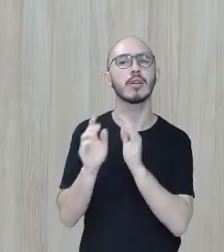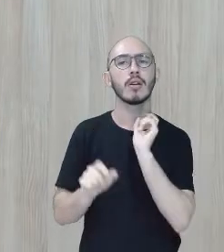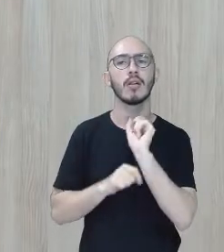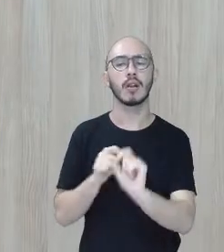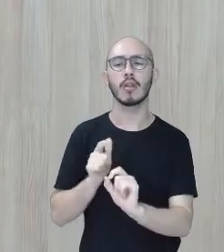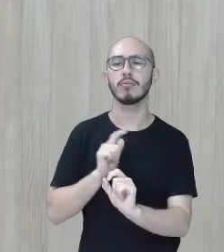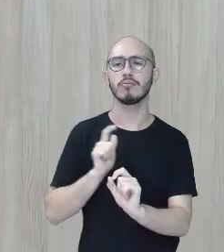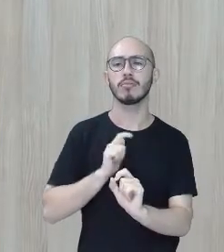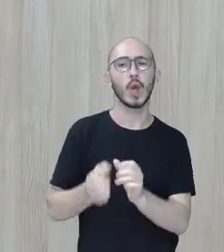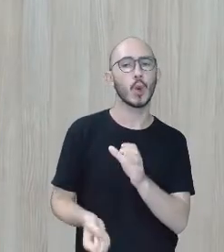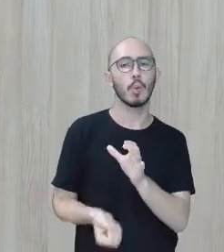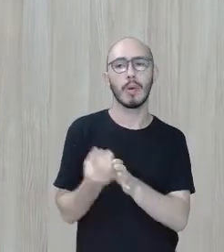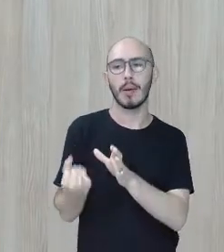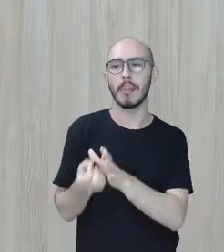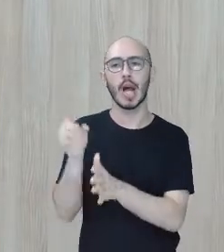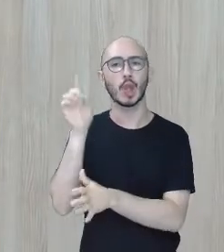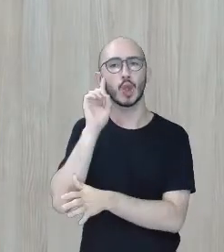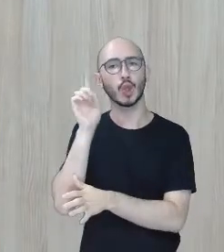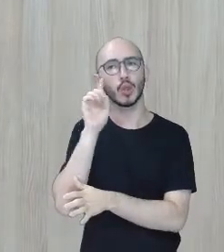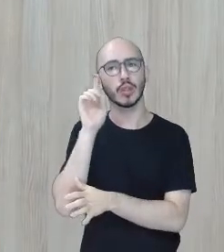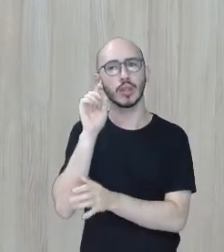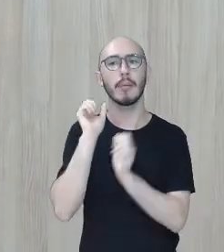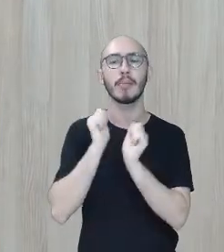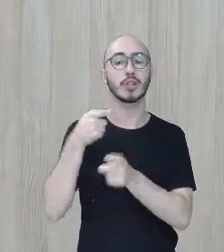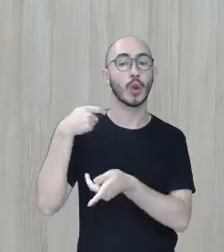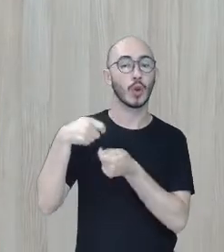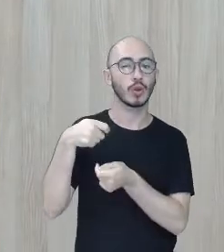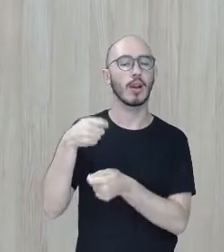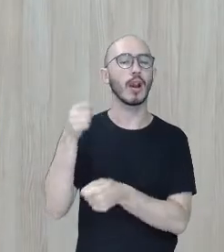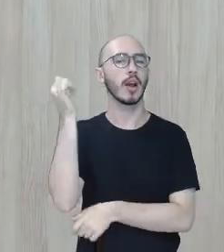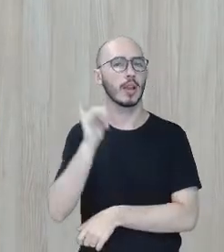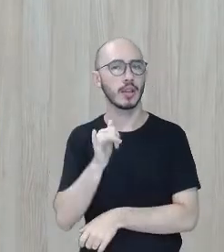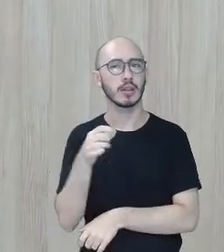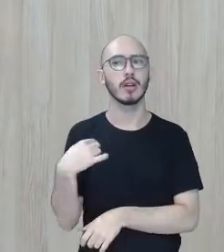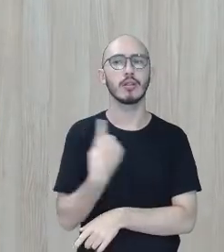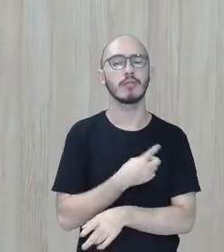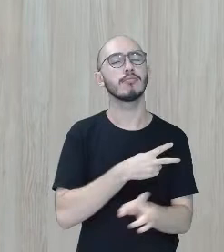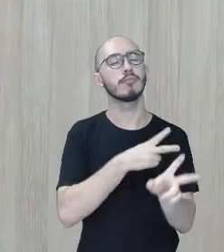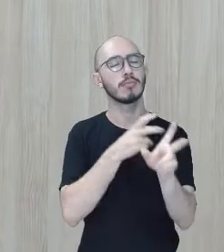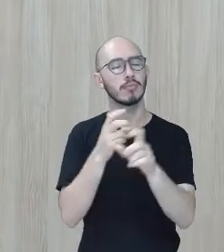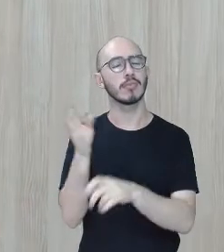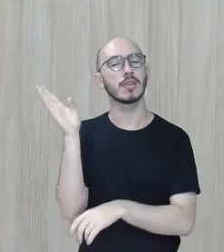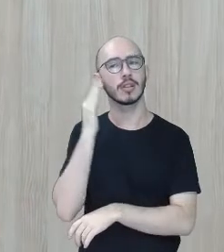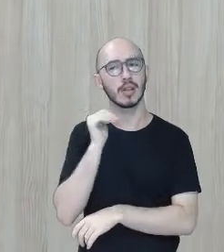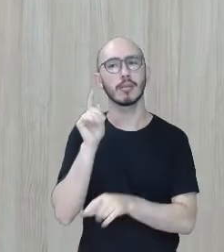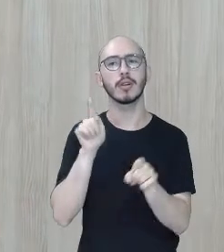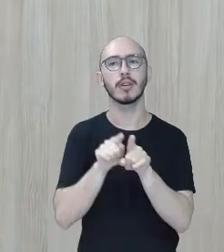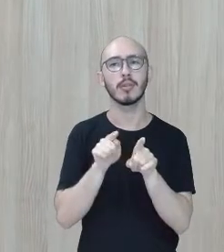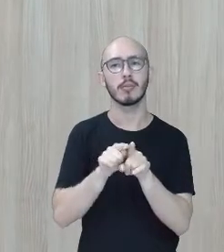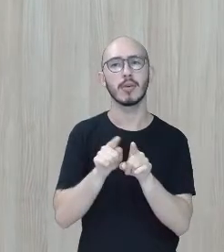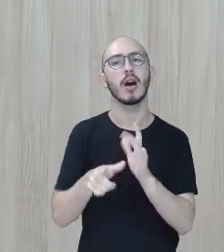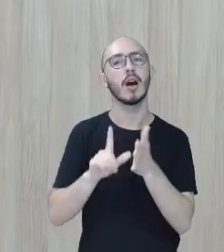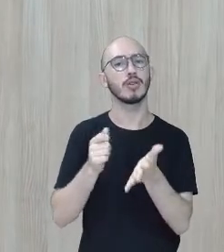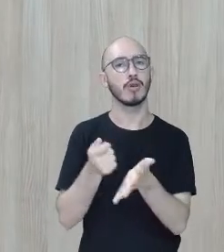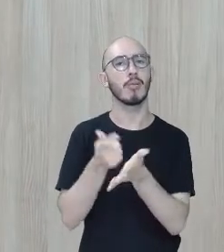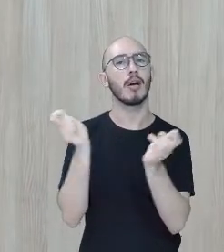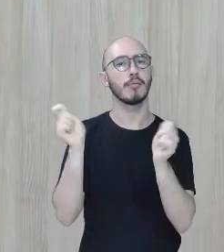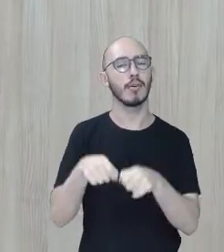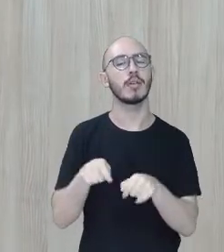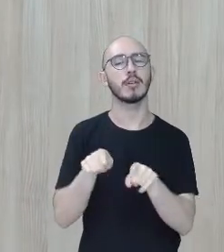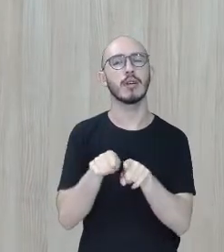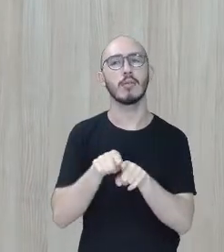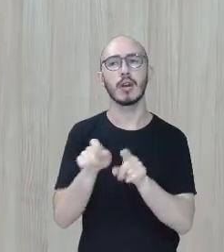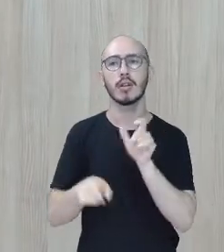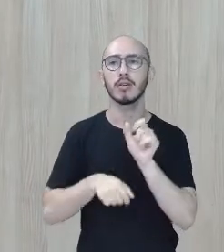vão sendo construídos mais, que possam economizar mais energia, e nós podemos ver também, né, antes de comprar. Então, a cada